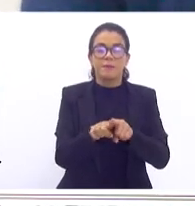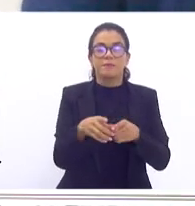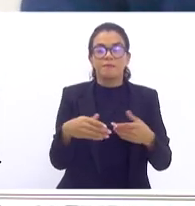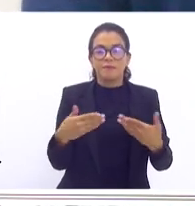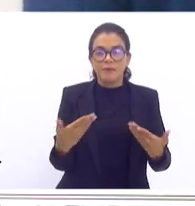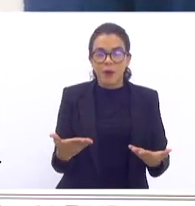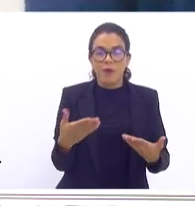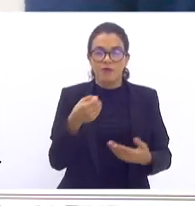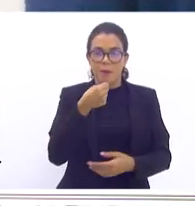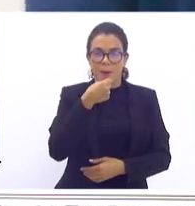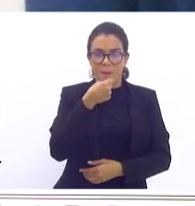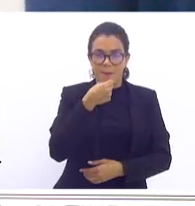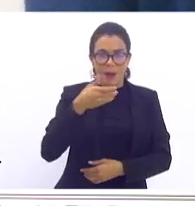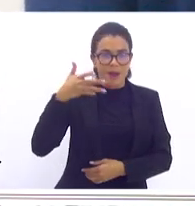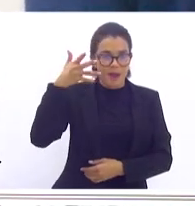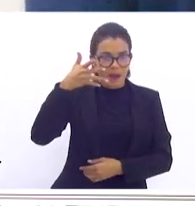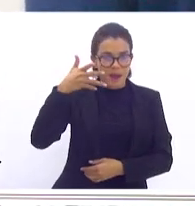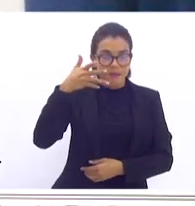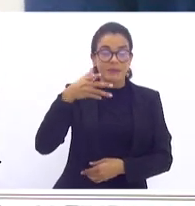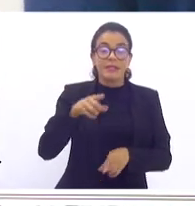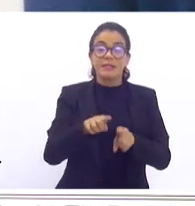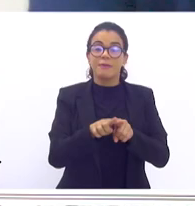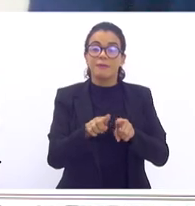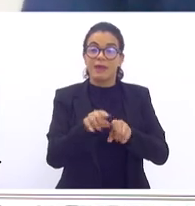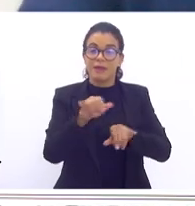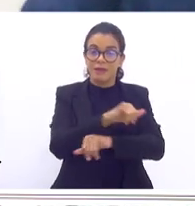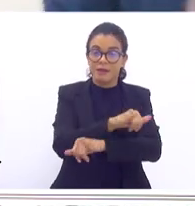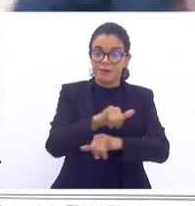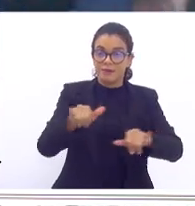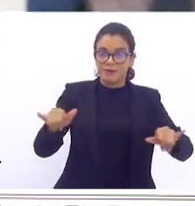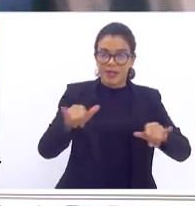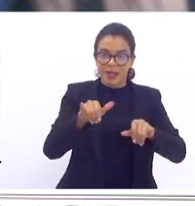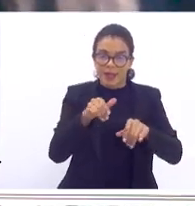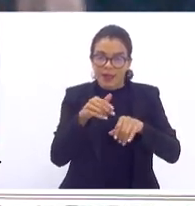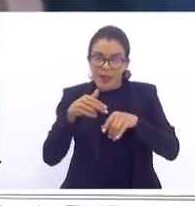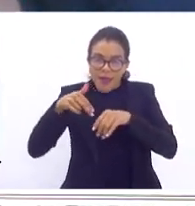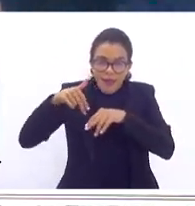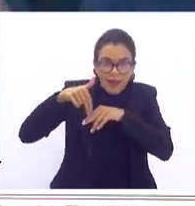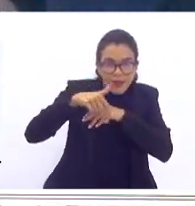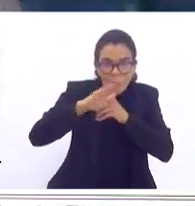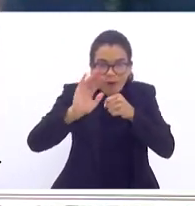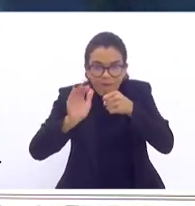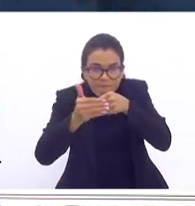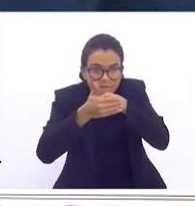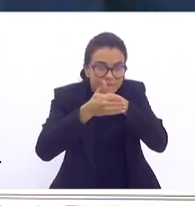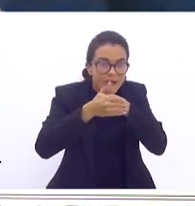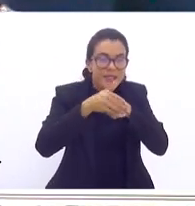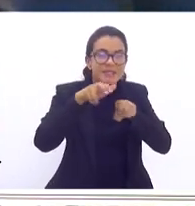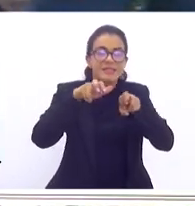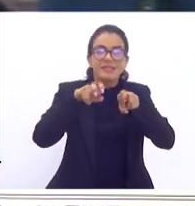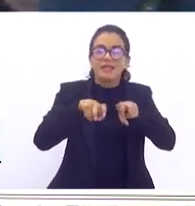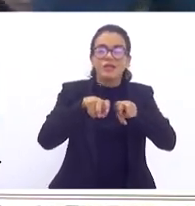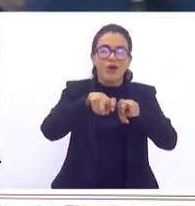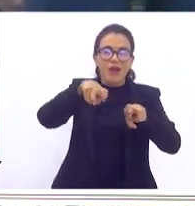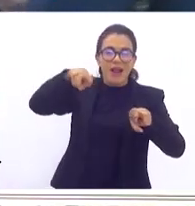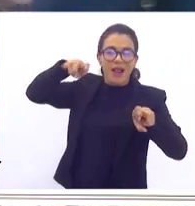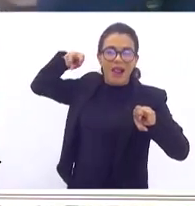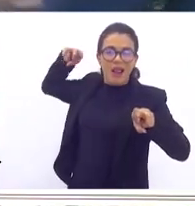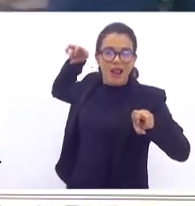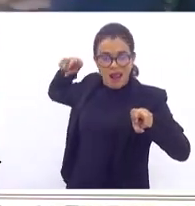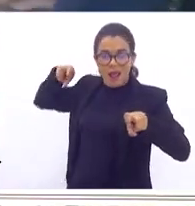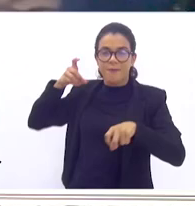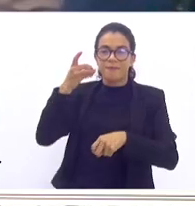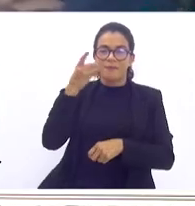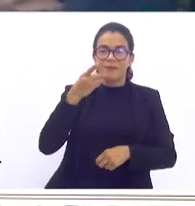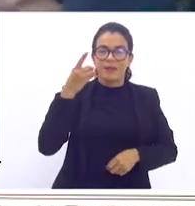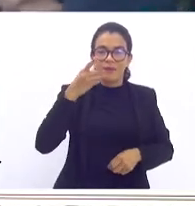eu vou eu vou passar e registrar também entrou escondido ali sentou lá atrás outro querido